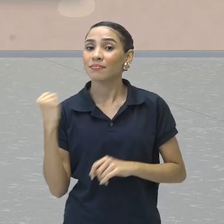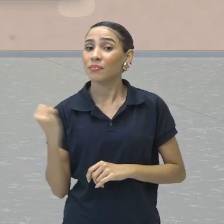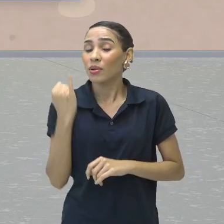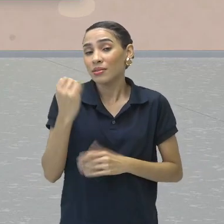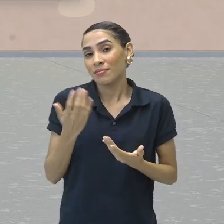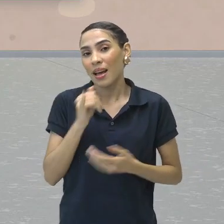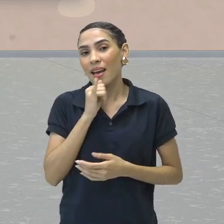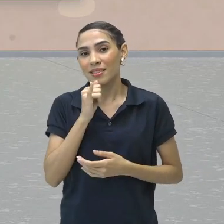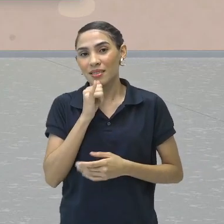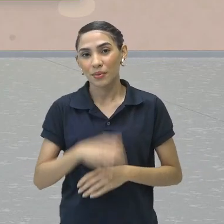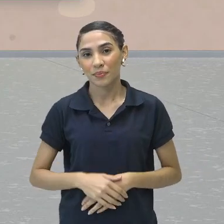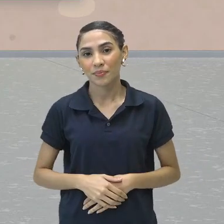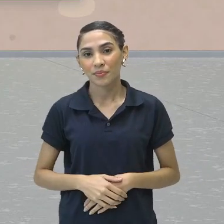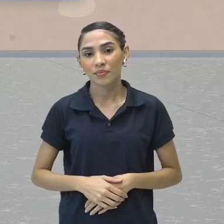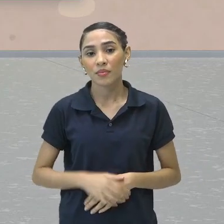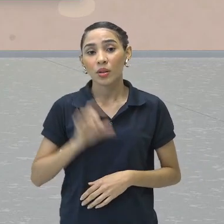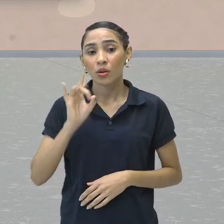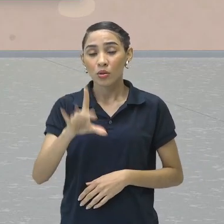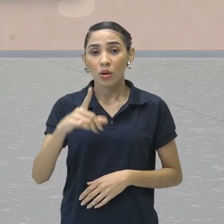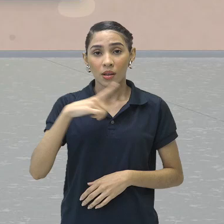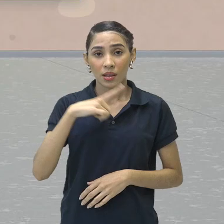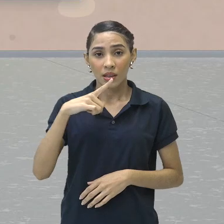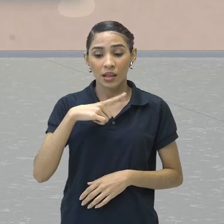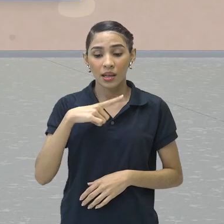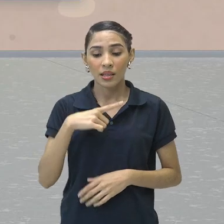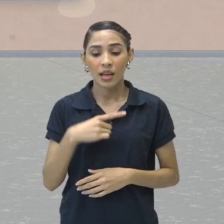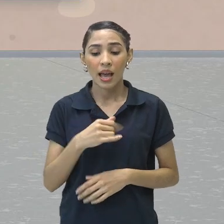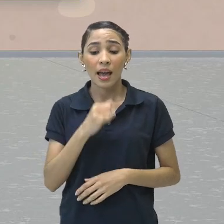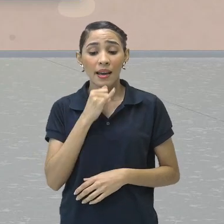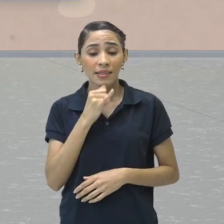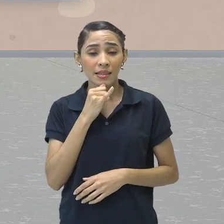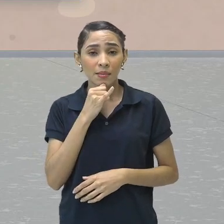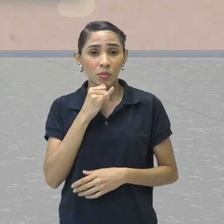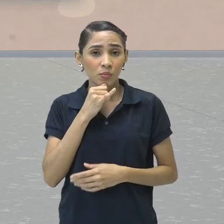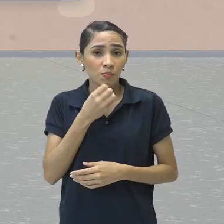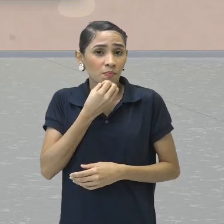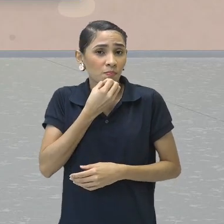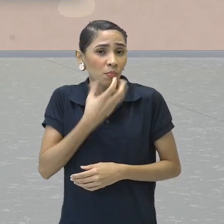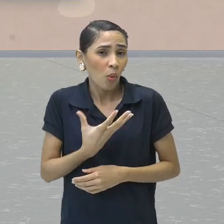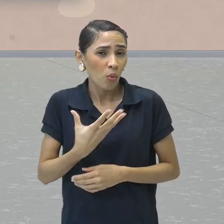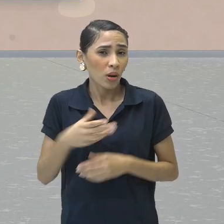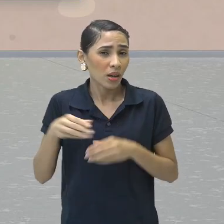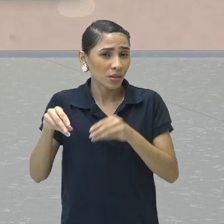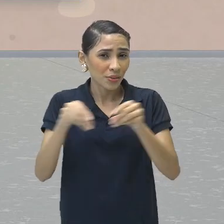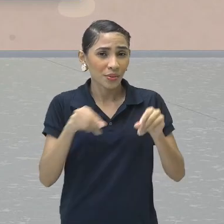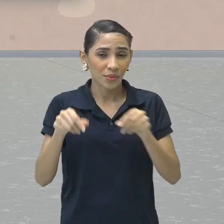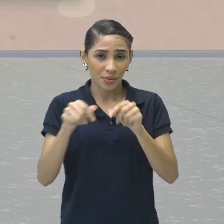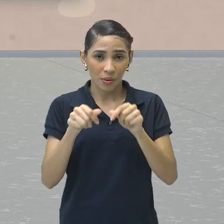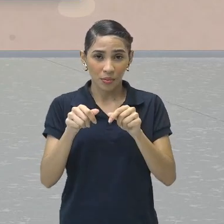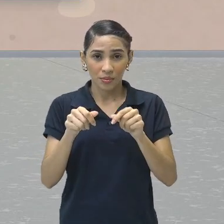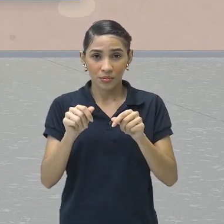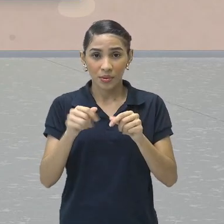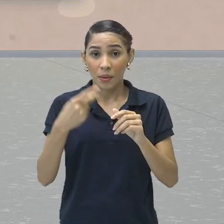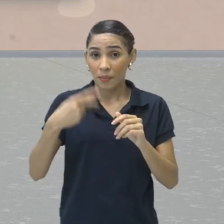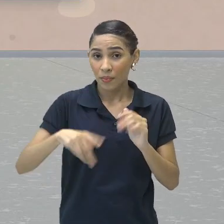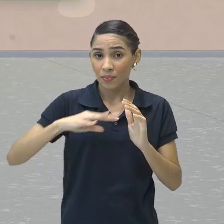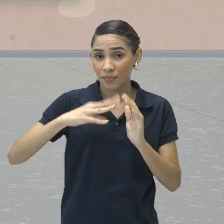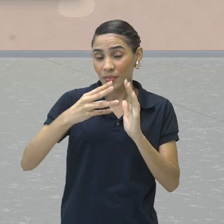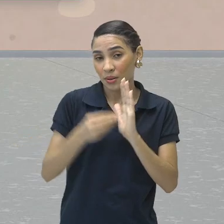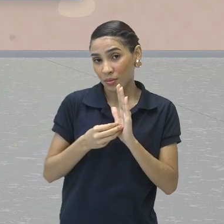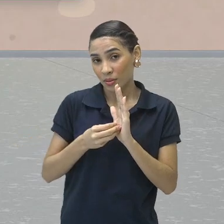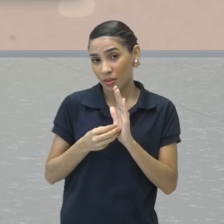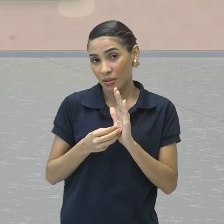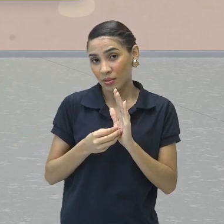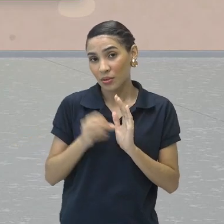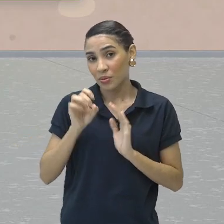Por exemplo, a gente só tem uma parte boa, né, na parte do solo ali da Amazônia, a gente só